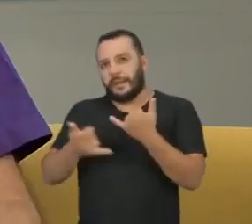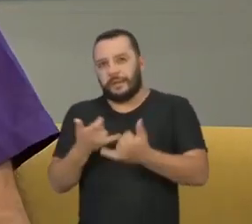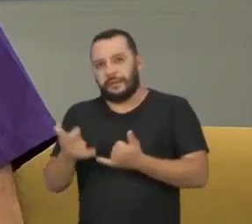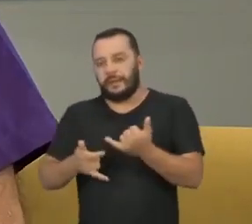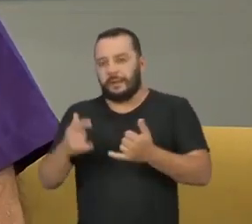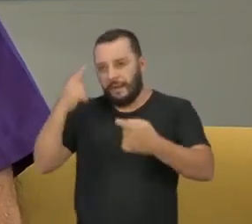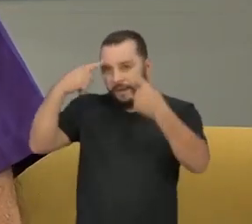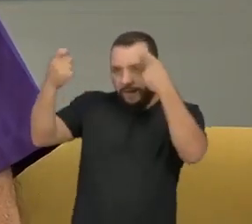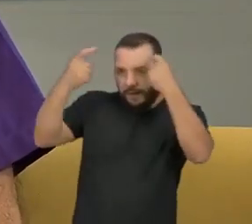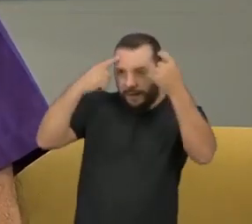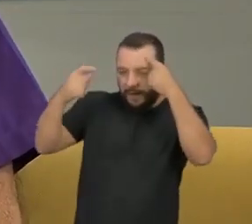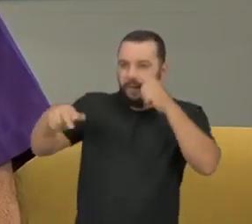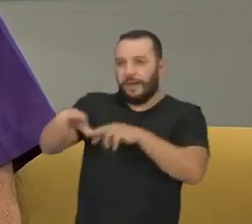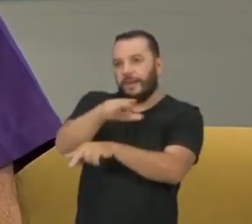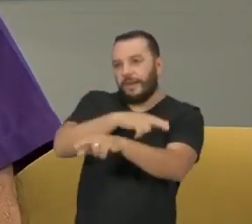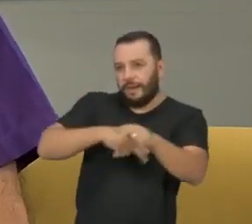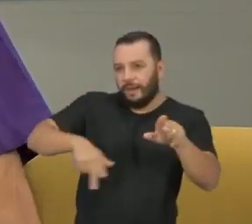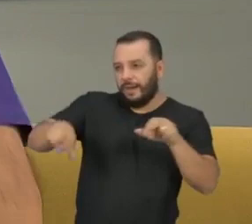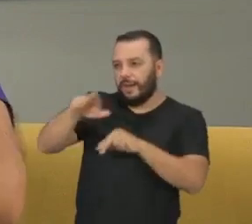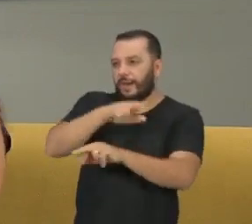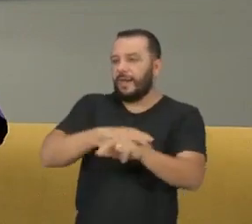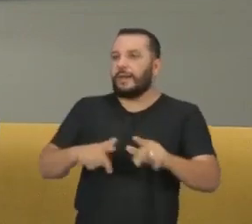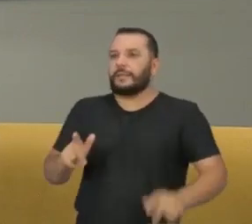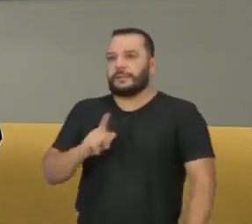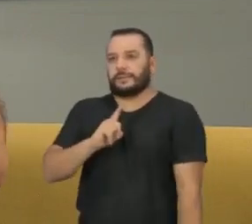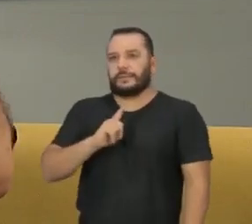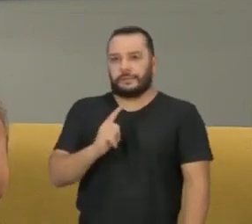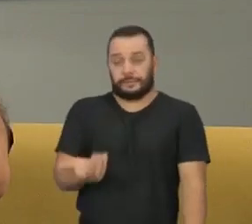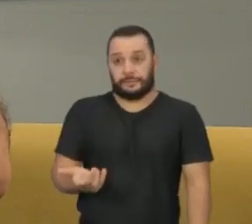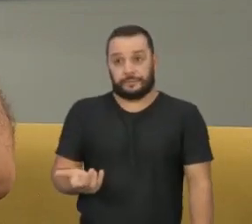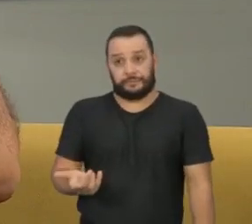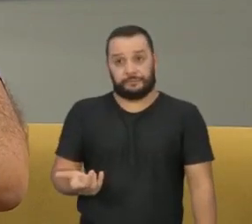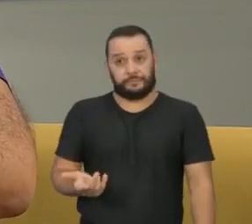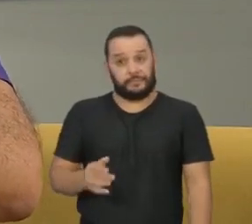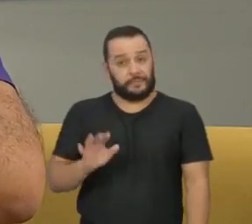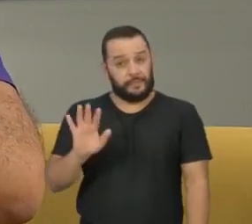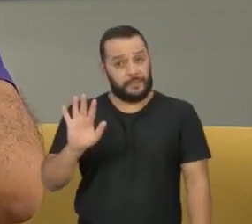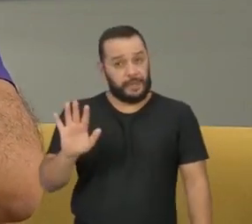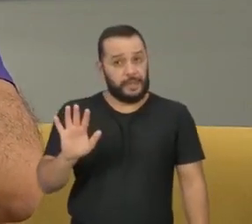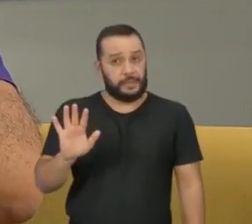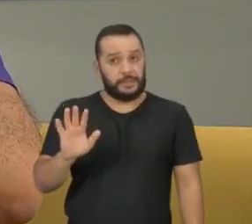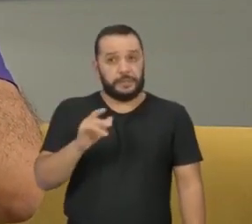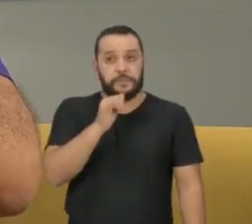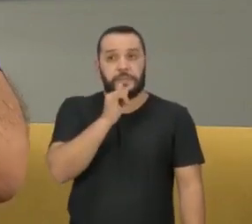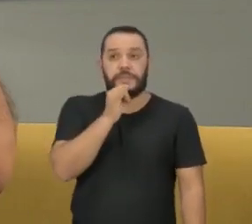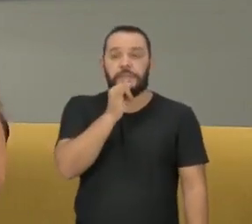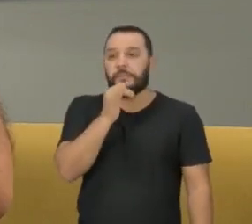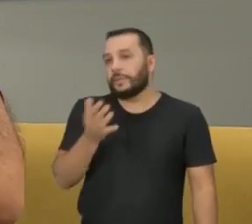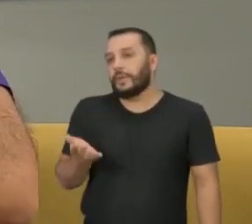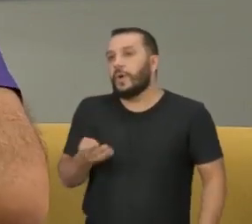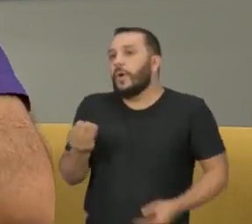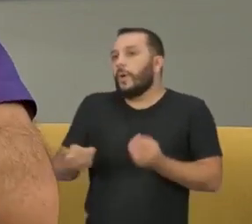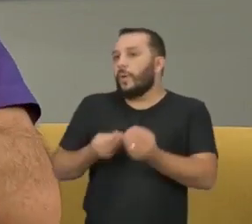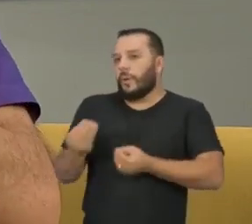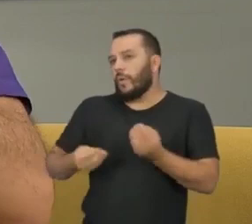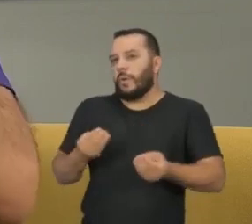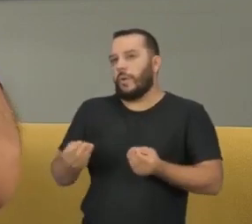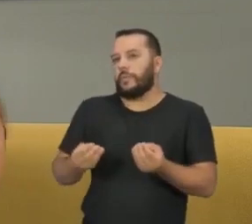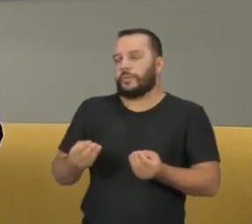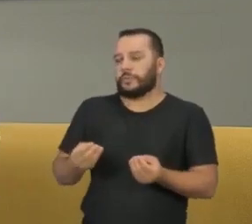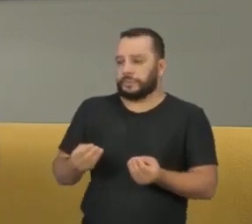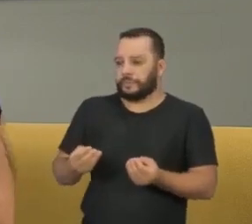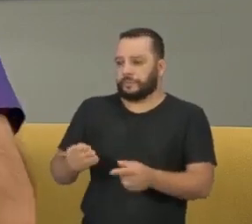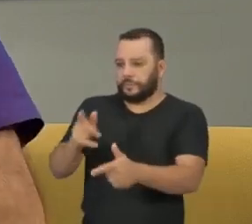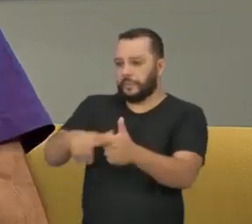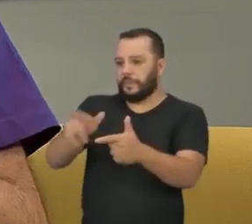mais criativas, né? Mas quando a gente quiser um indicador de como lidar com o infortúnio,